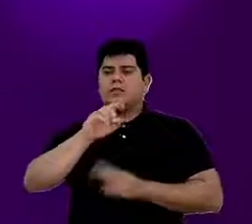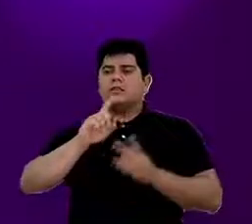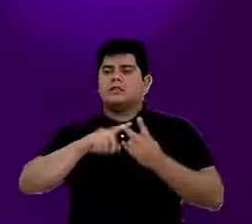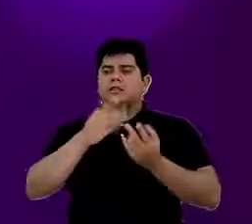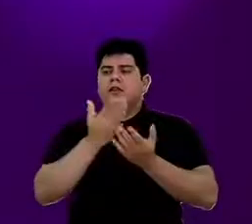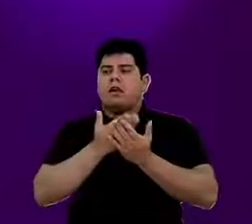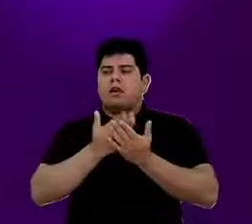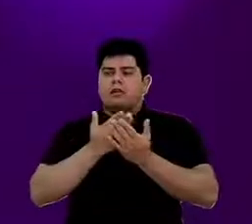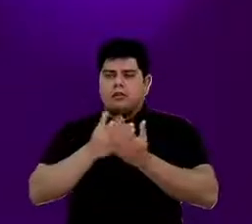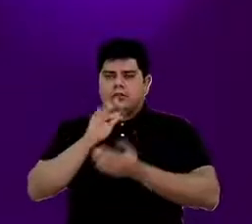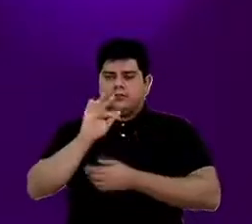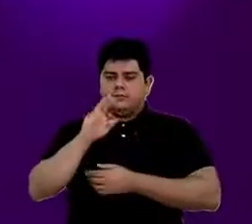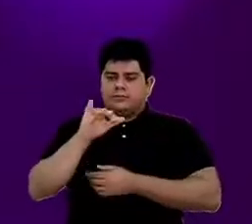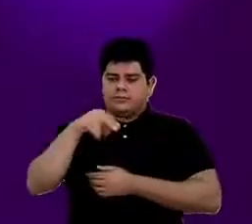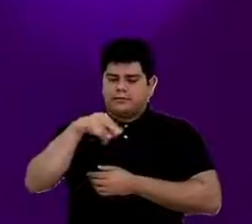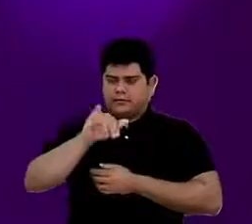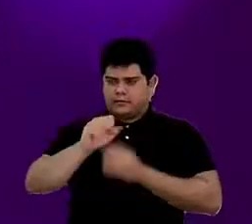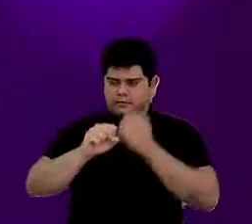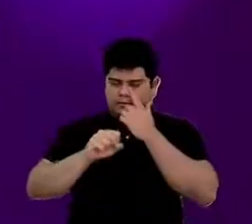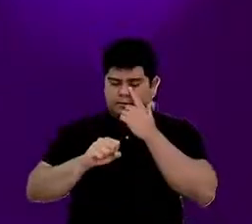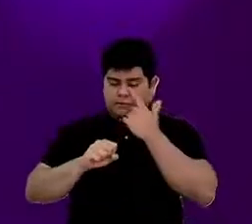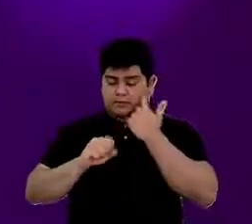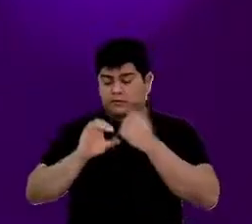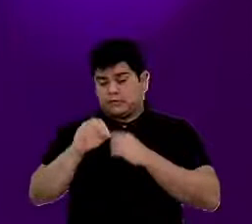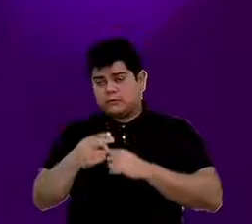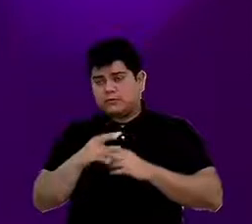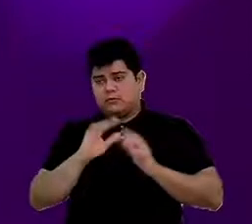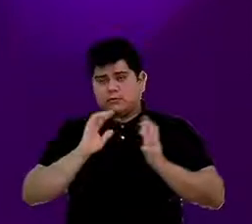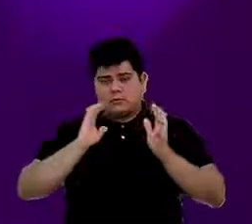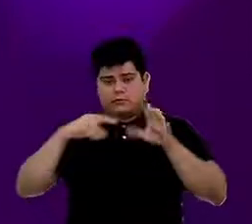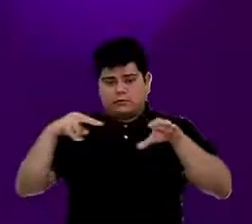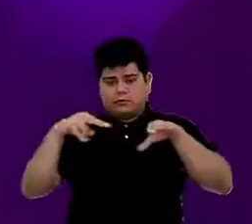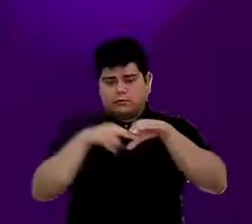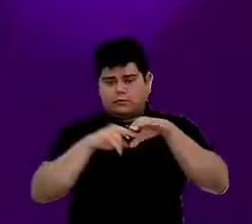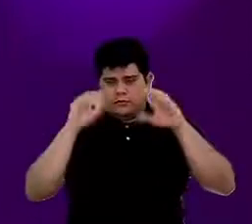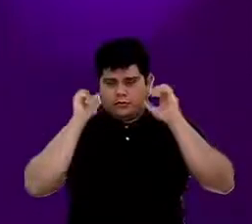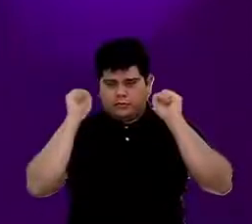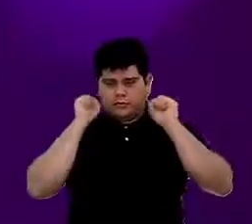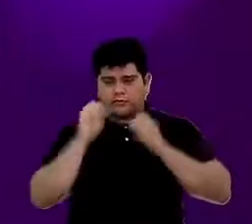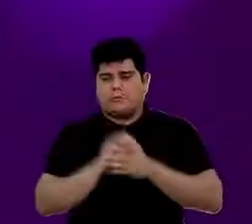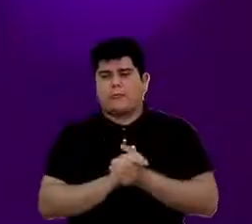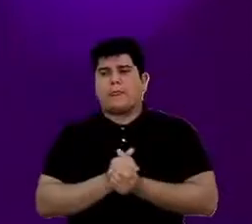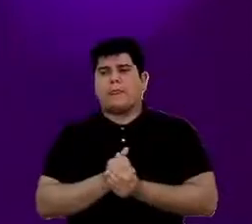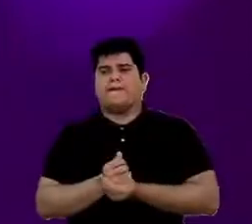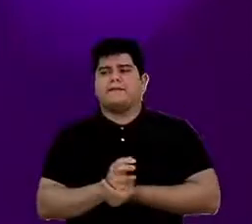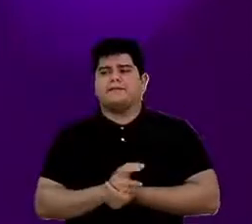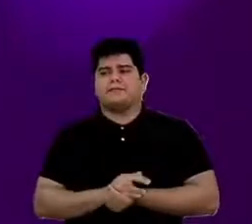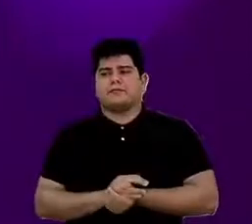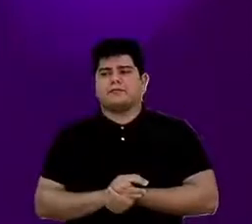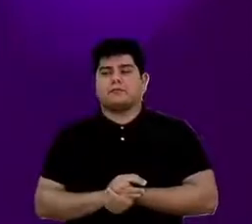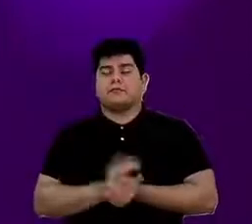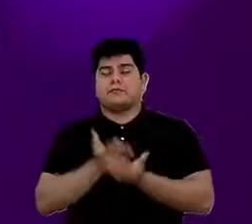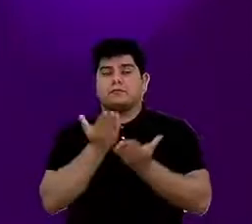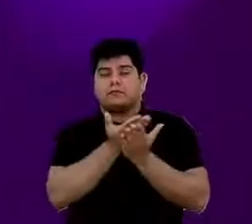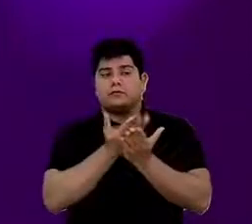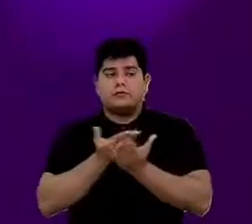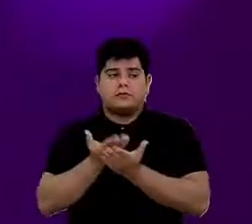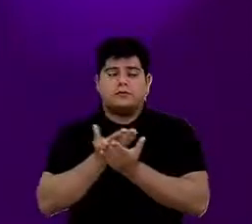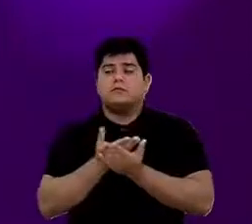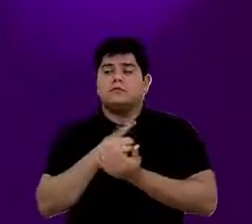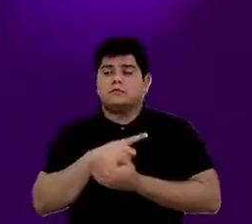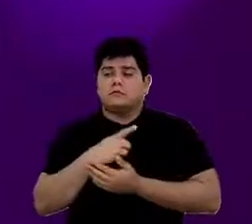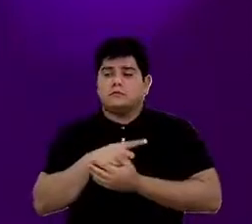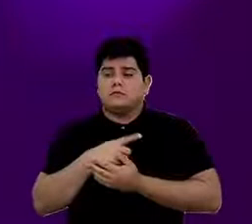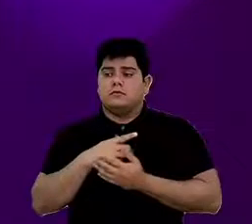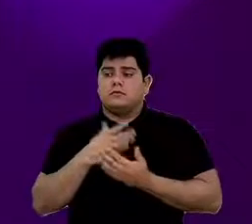estudos funcionais de medicina nuclear ou ressonância com estresse. Com o advento da angio-TC de coronária, os estudos funcionais foram empurrados